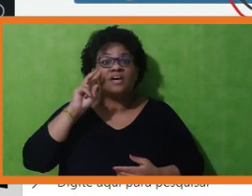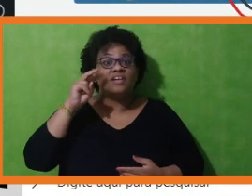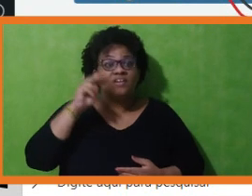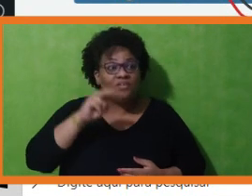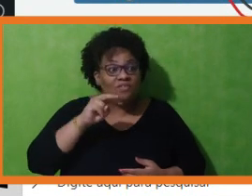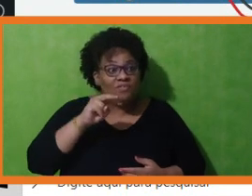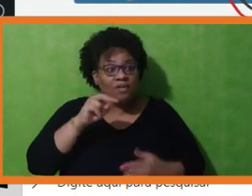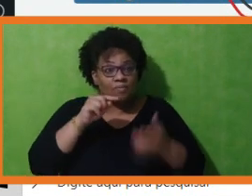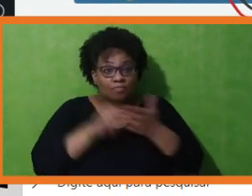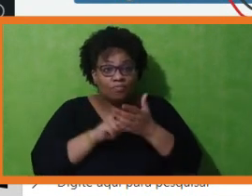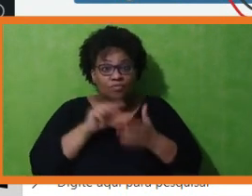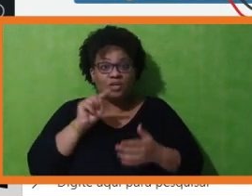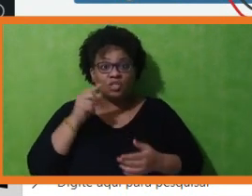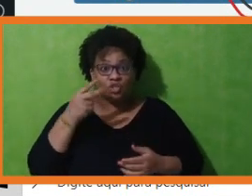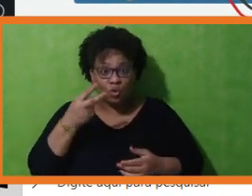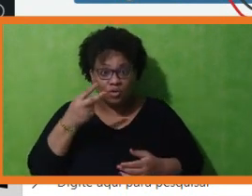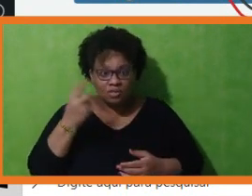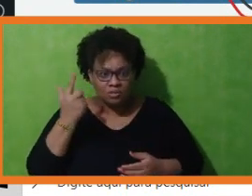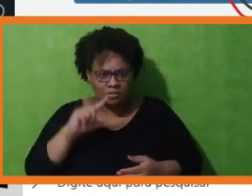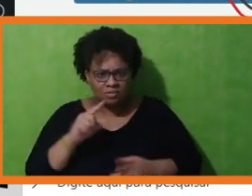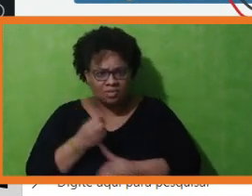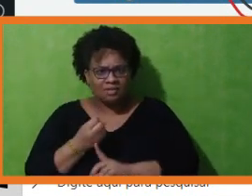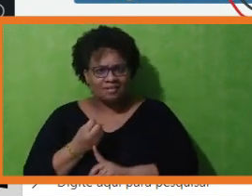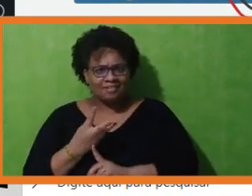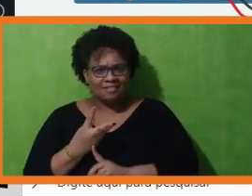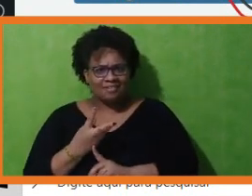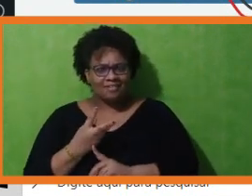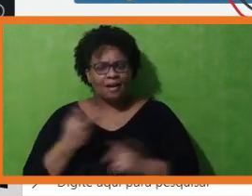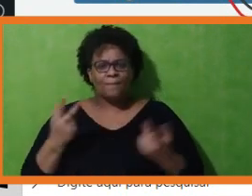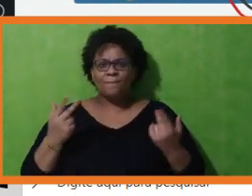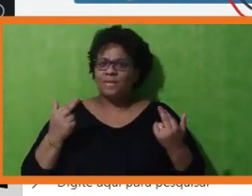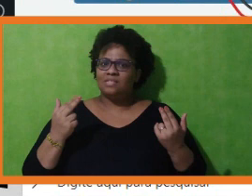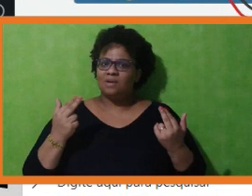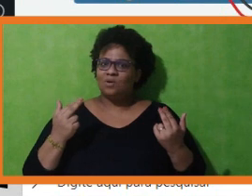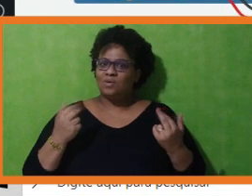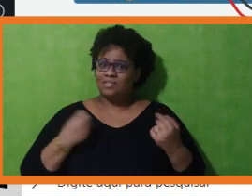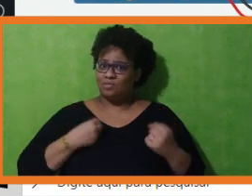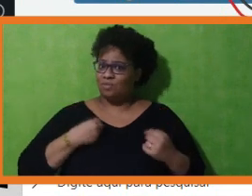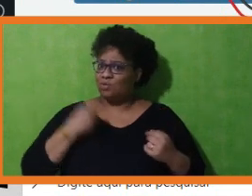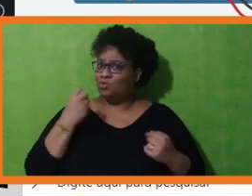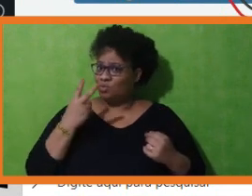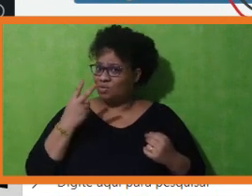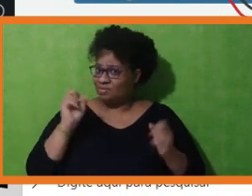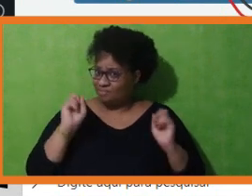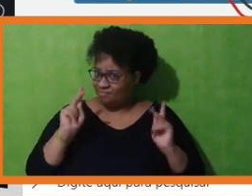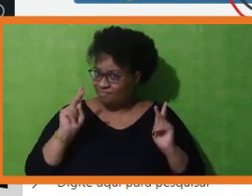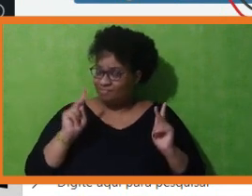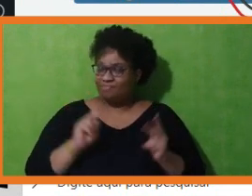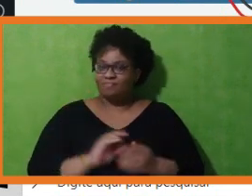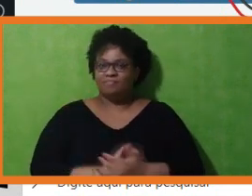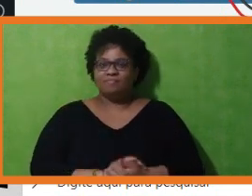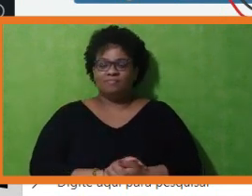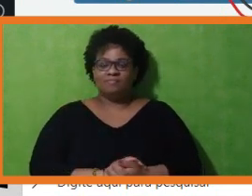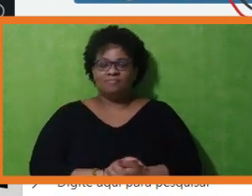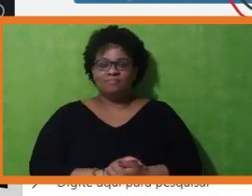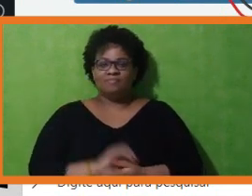quero agora que ele verifique se o botão 2 está ligado. Então eu vou fazer a mesma coisa agora, mas para o botão 2, certo?